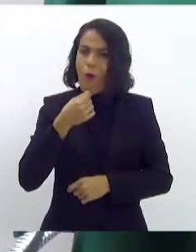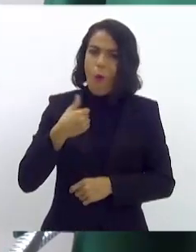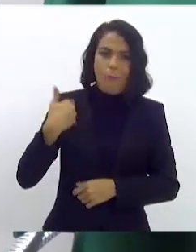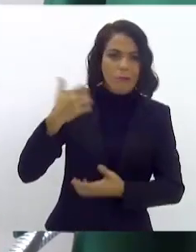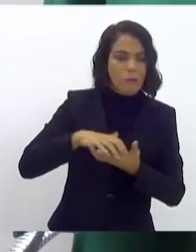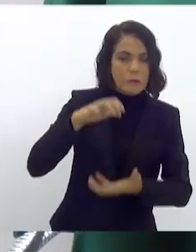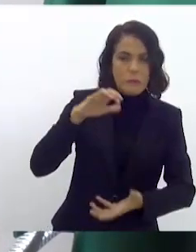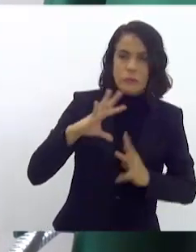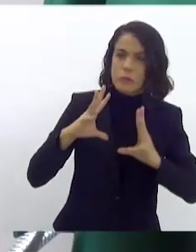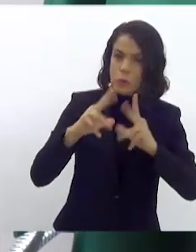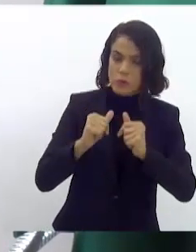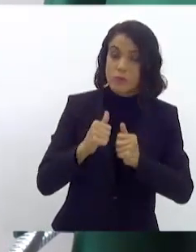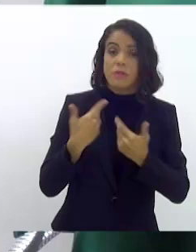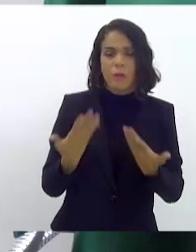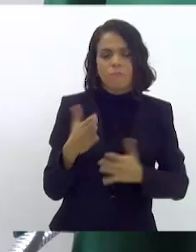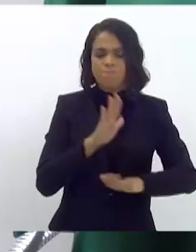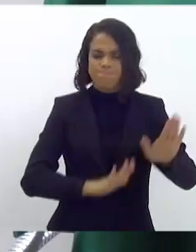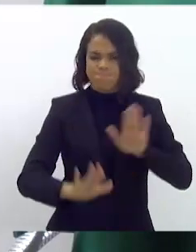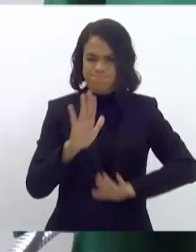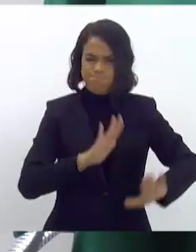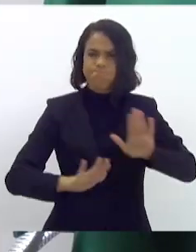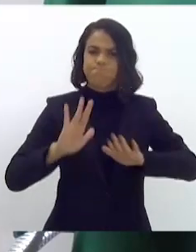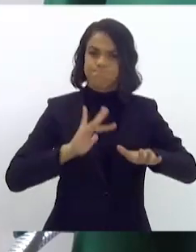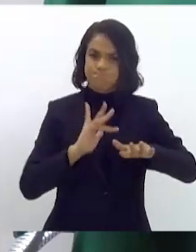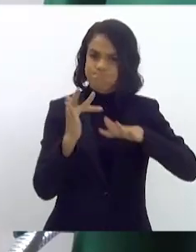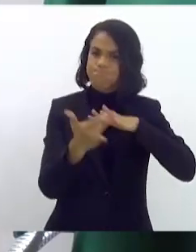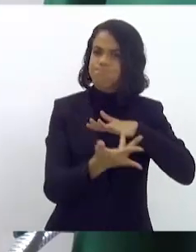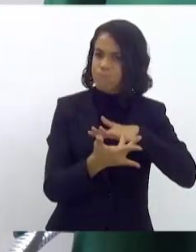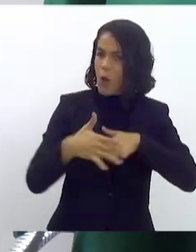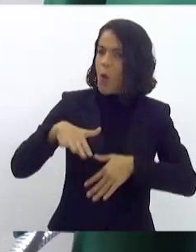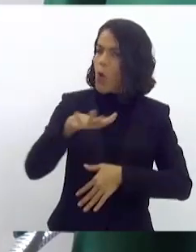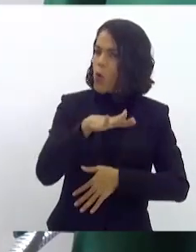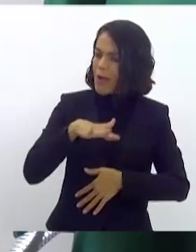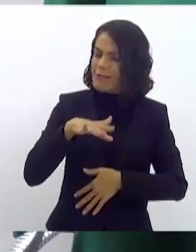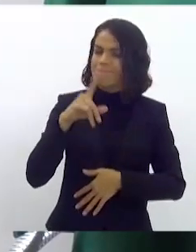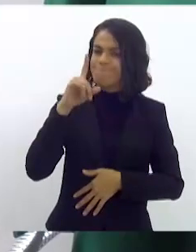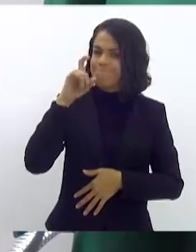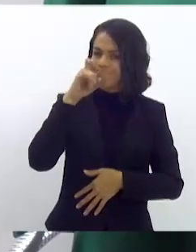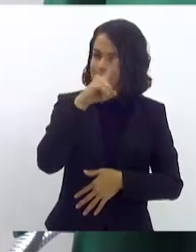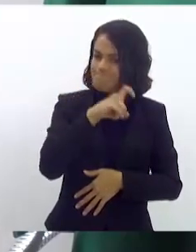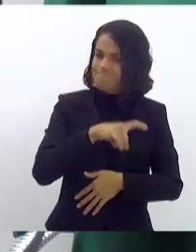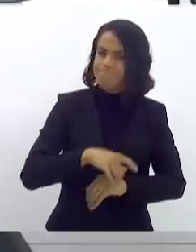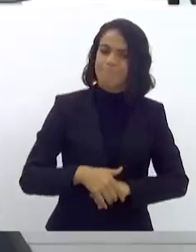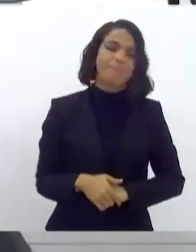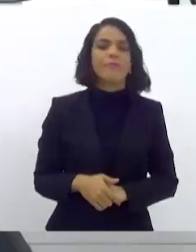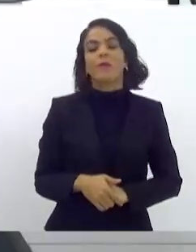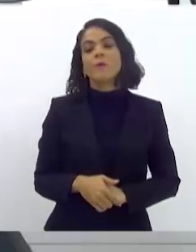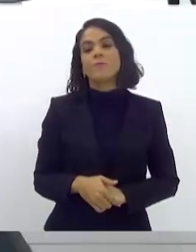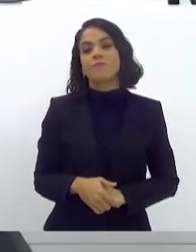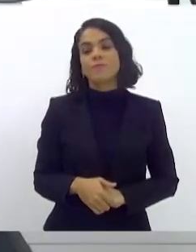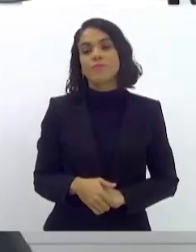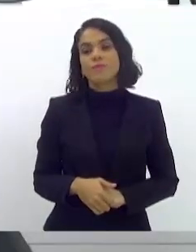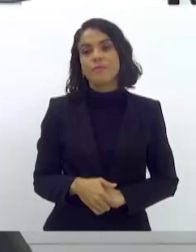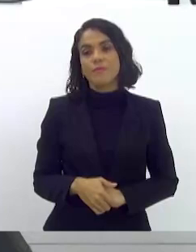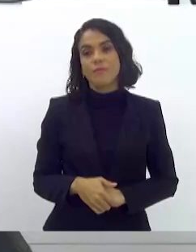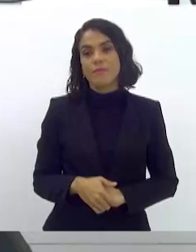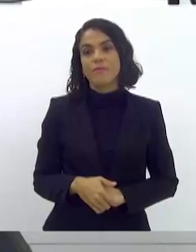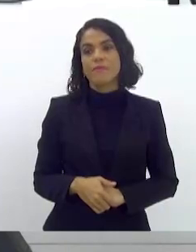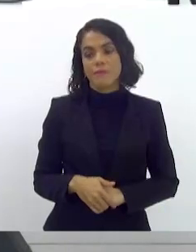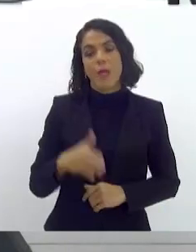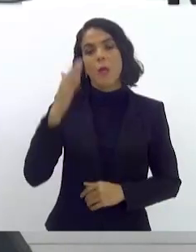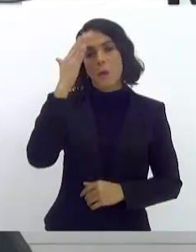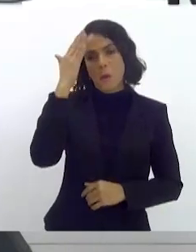idosos, com todos. Por favor, tomem cuidado com a rede social. É um caminho sem volta. Só isso, presidente. Obrigada, deputada Índia Armelau. Sei